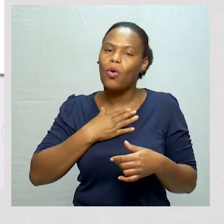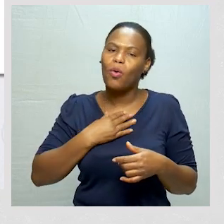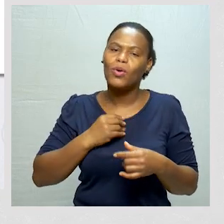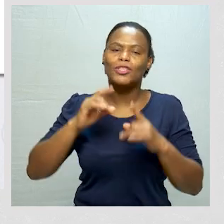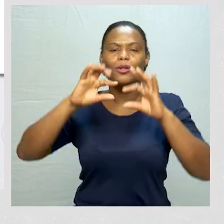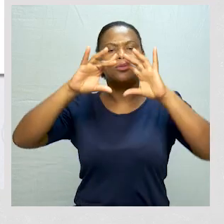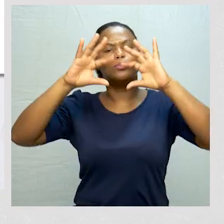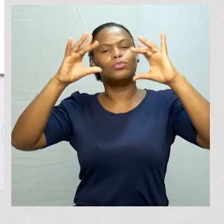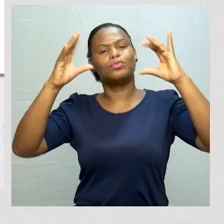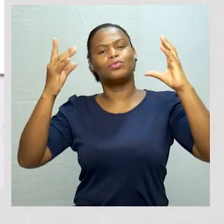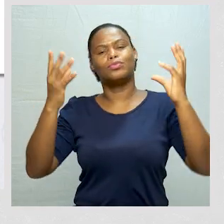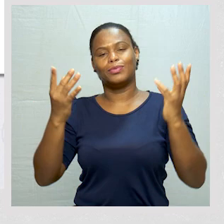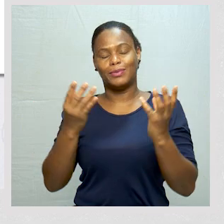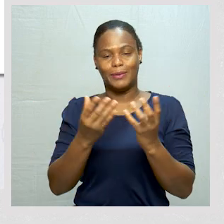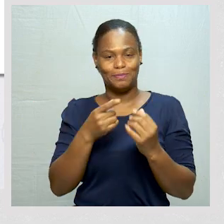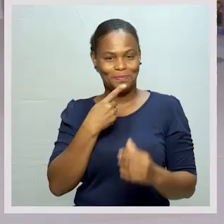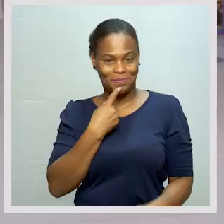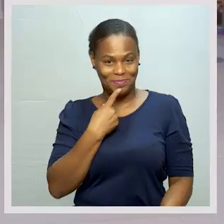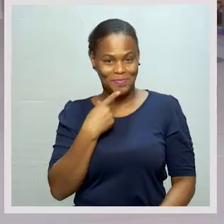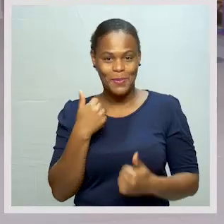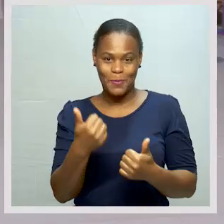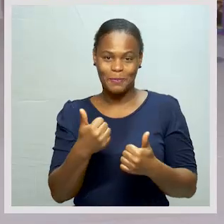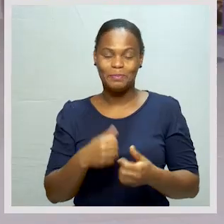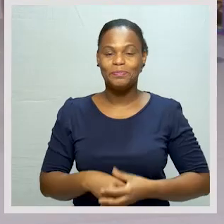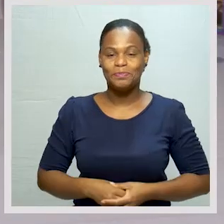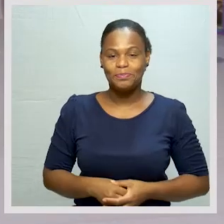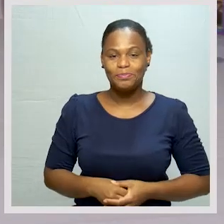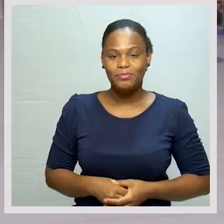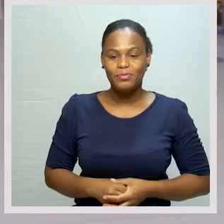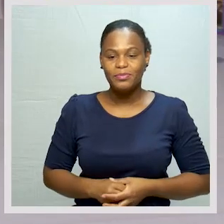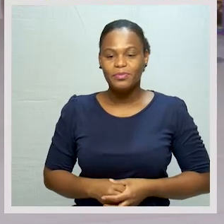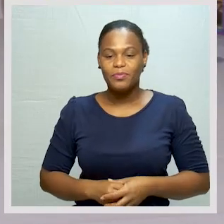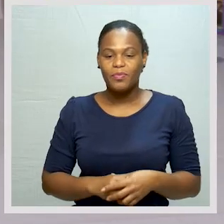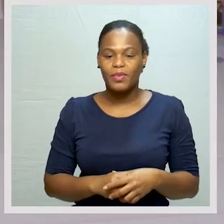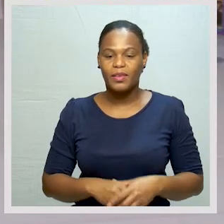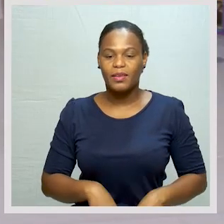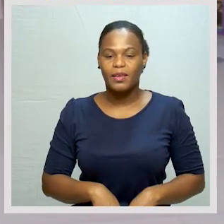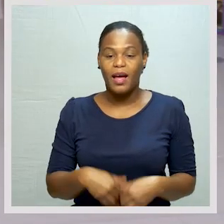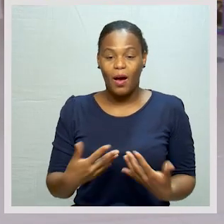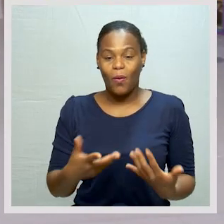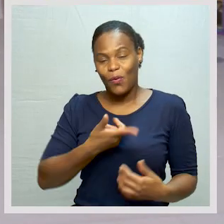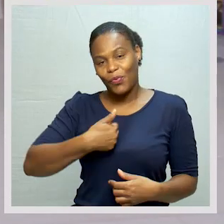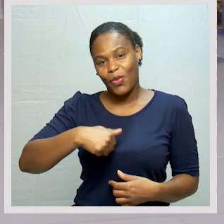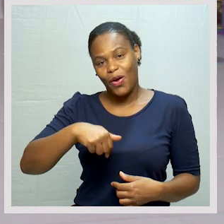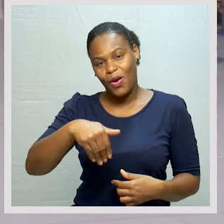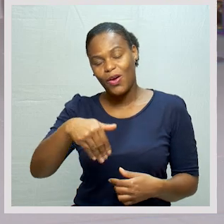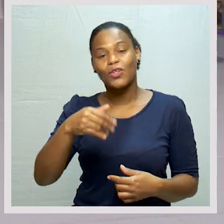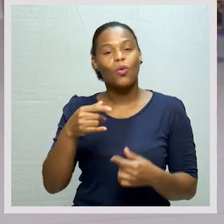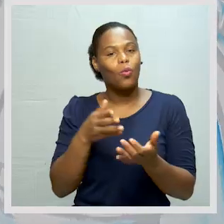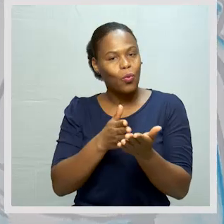muito da natureza. Muito bem. Agora, vamos